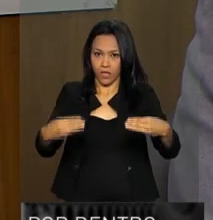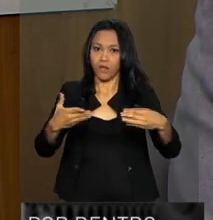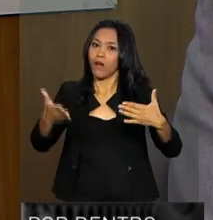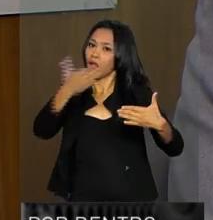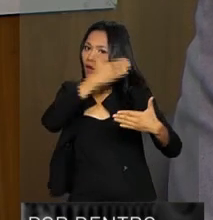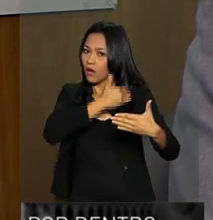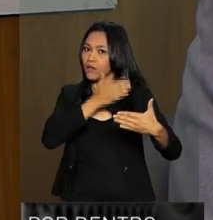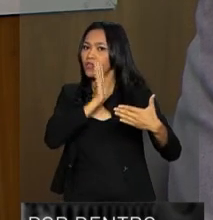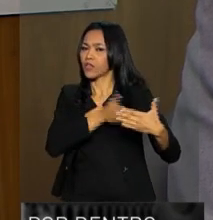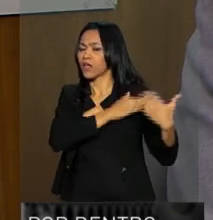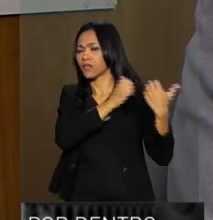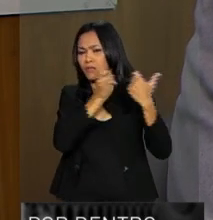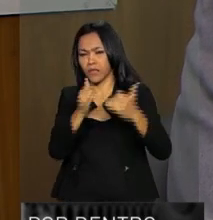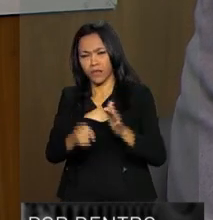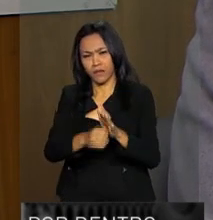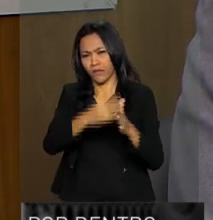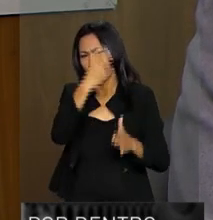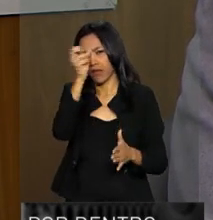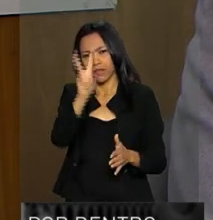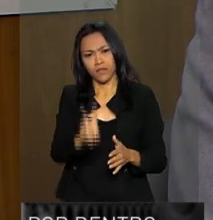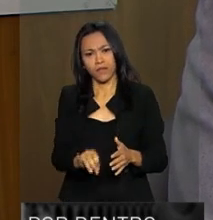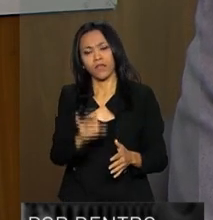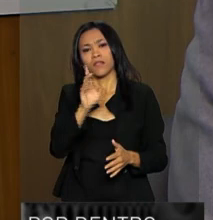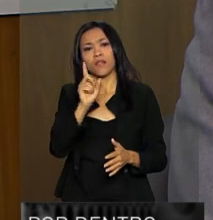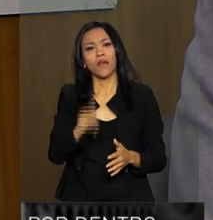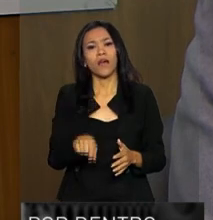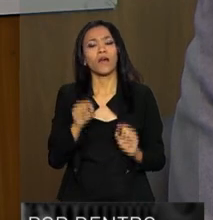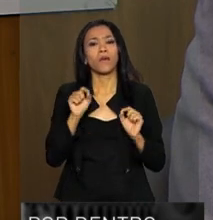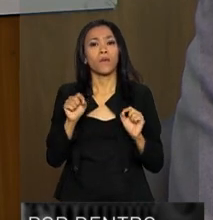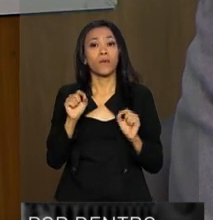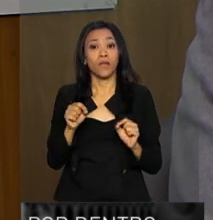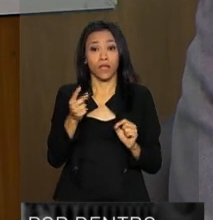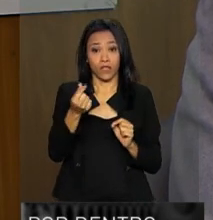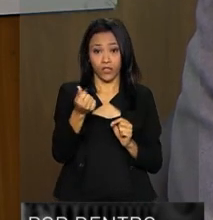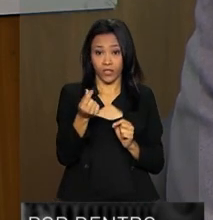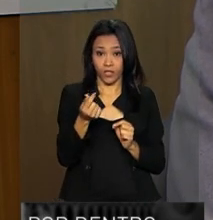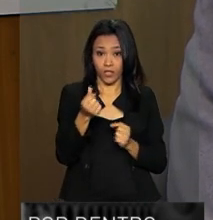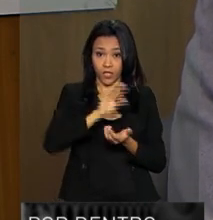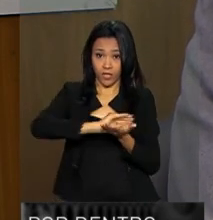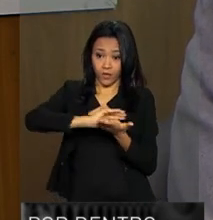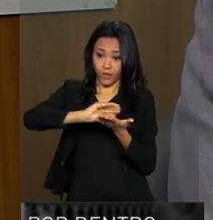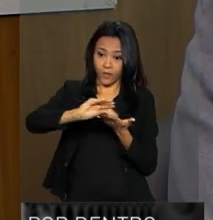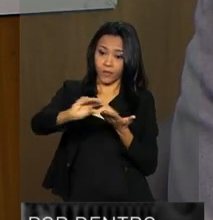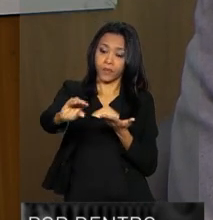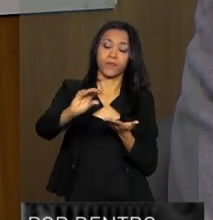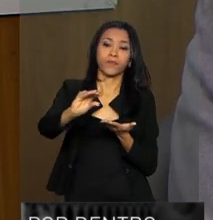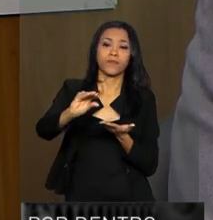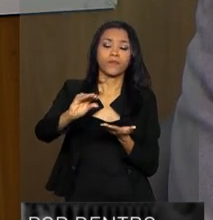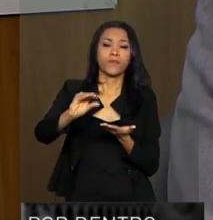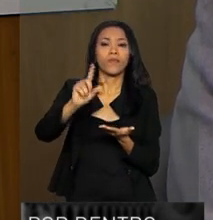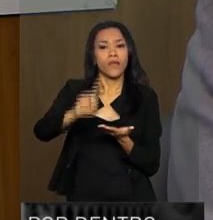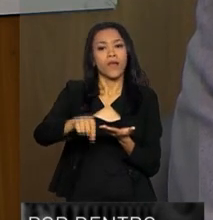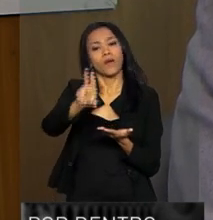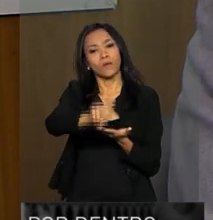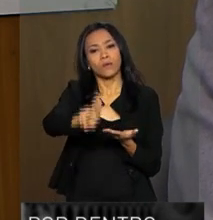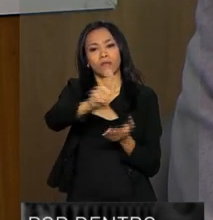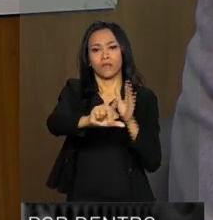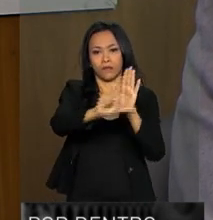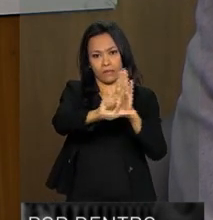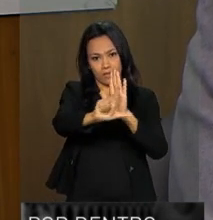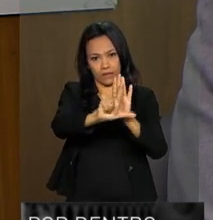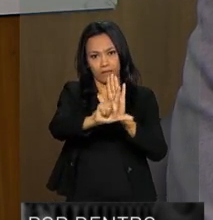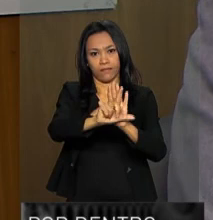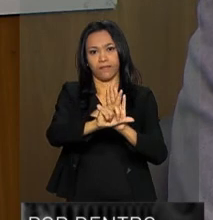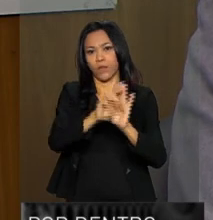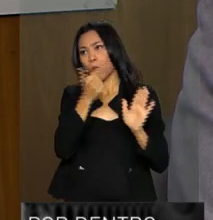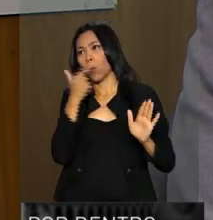diversas vezes é via disponibilização de recursos por meio é da lei roni nós tentamos também